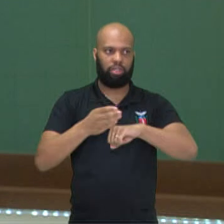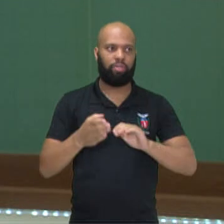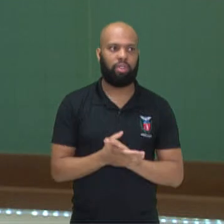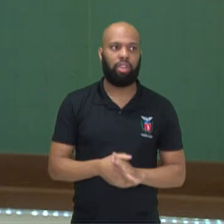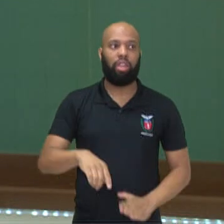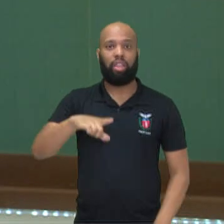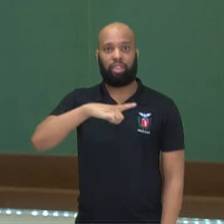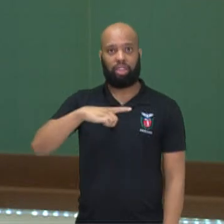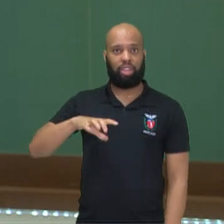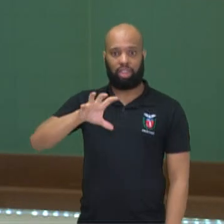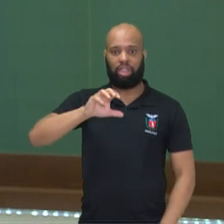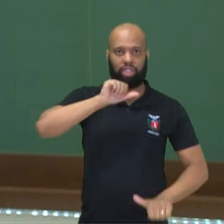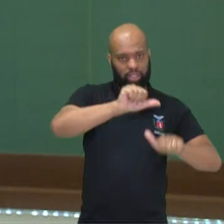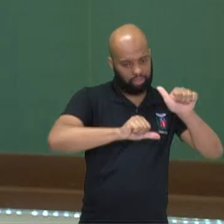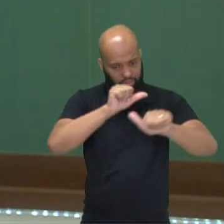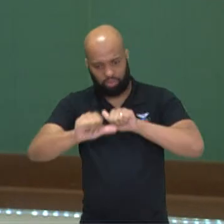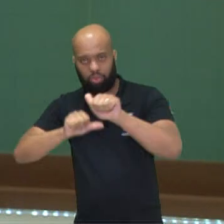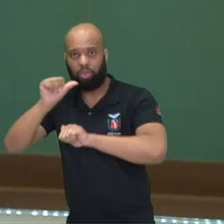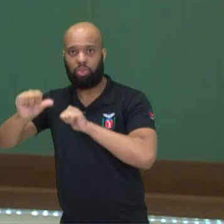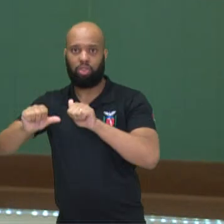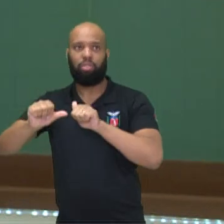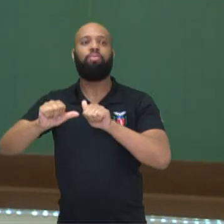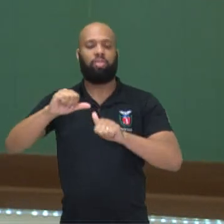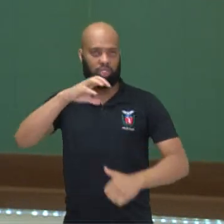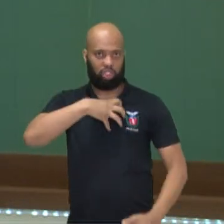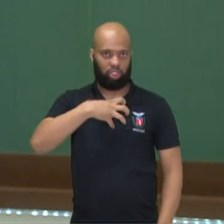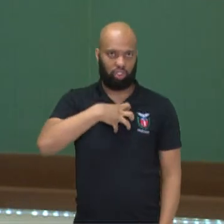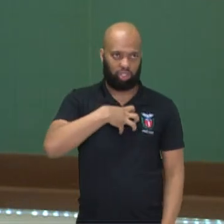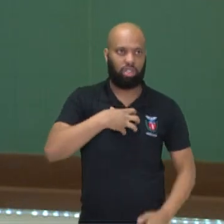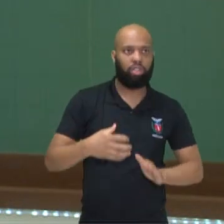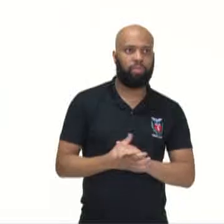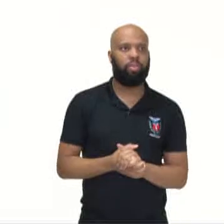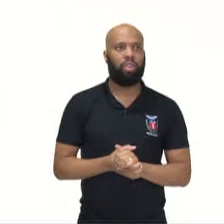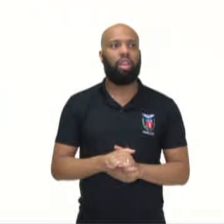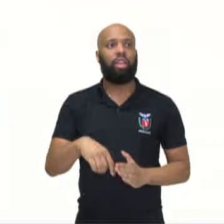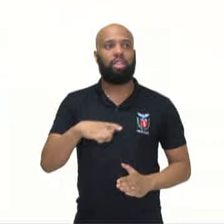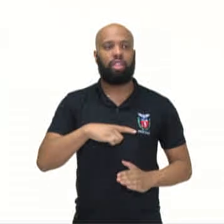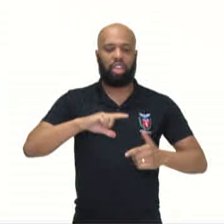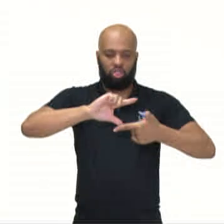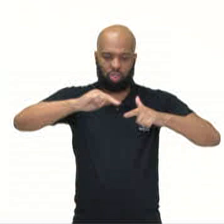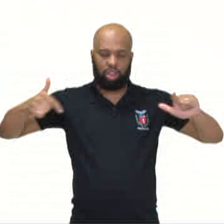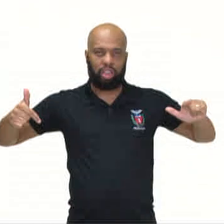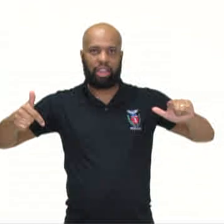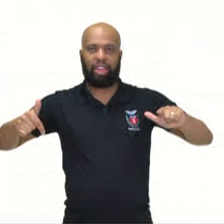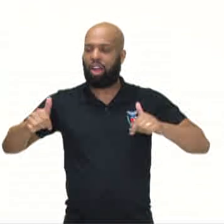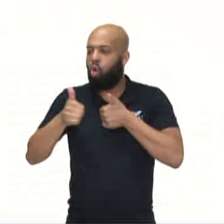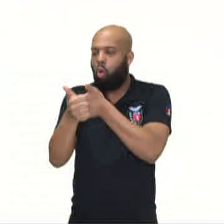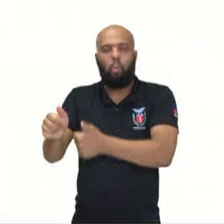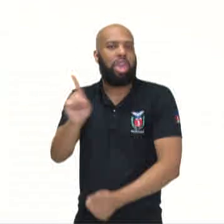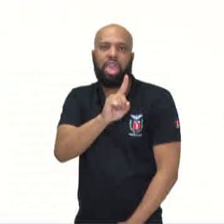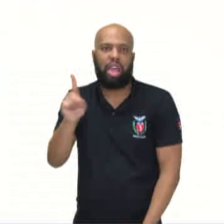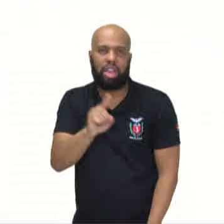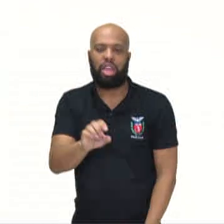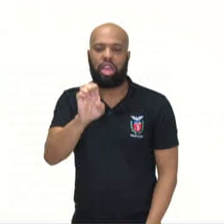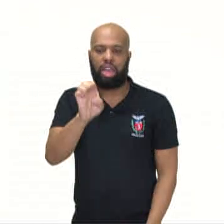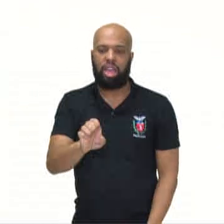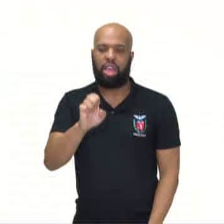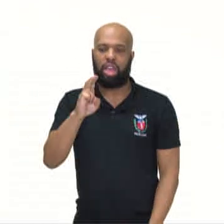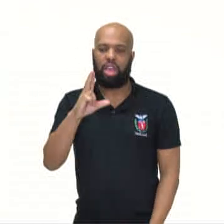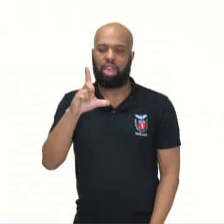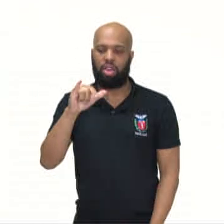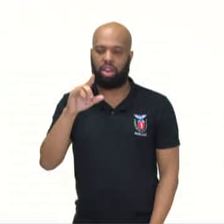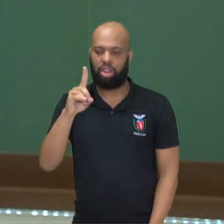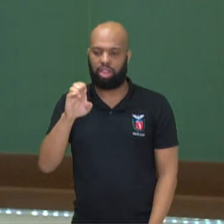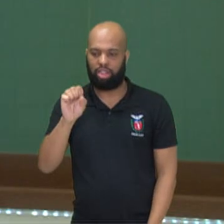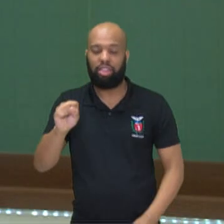Dentre essas transformações paradigmáticas, nós temos as geometrias não euclidianas e a física não